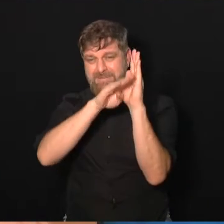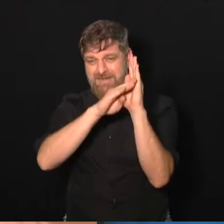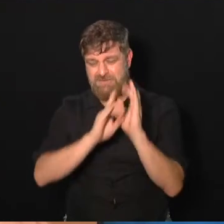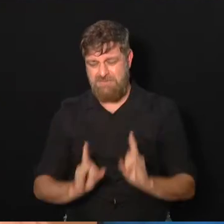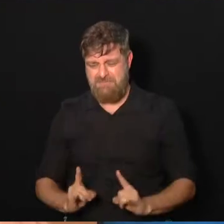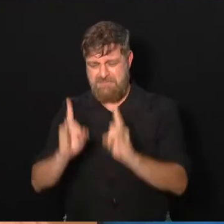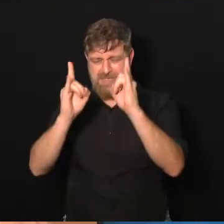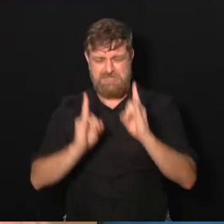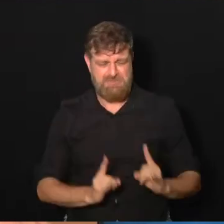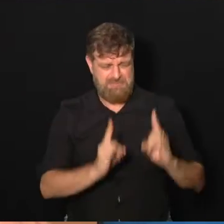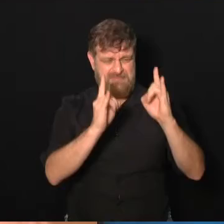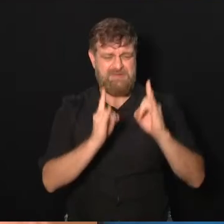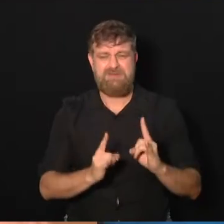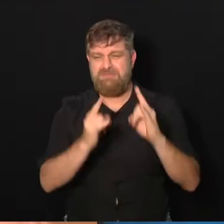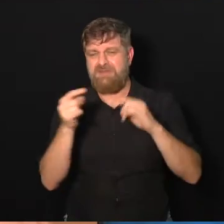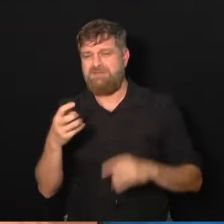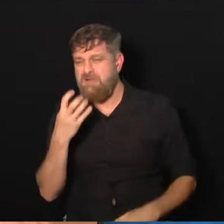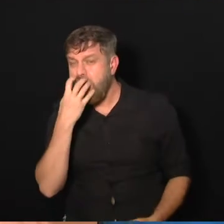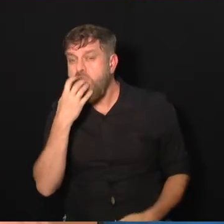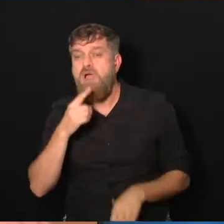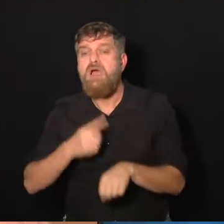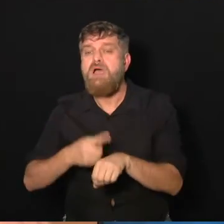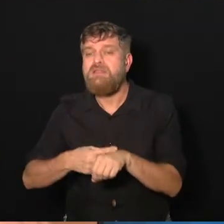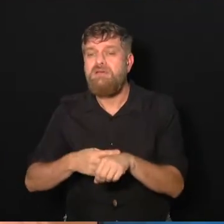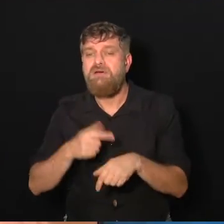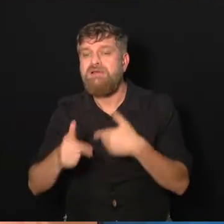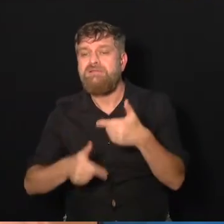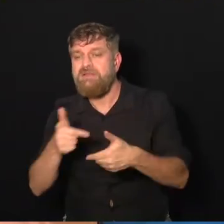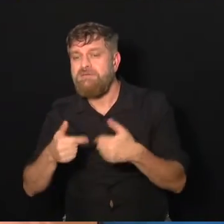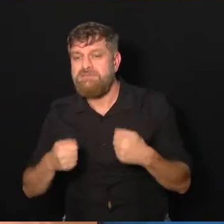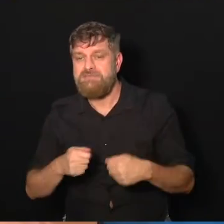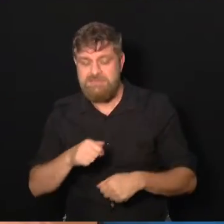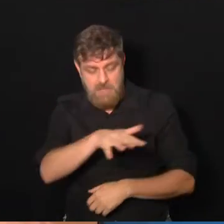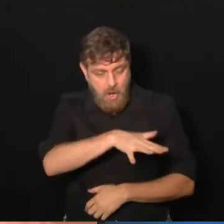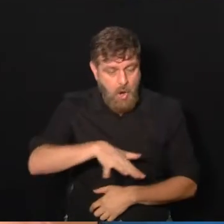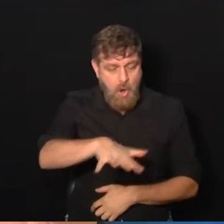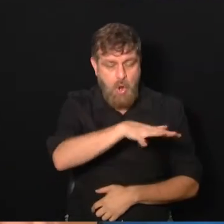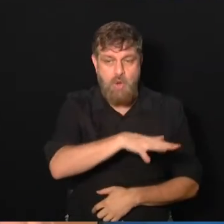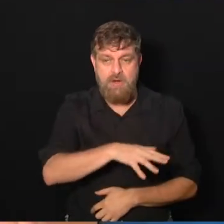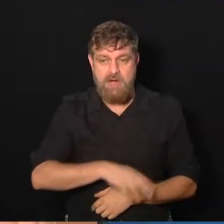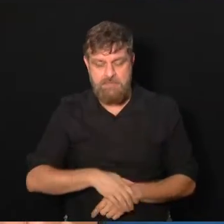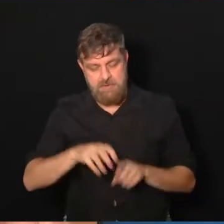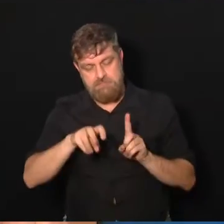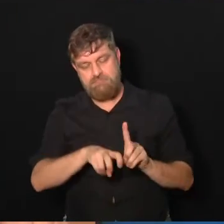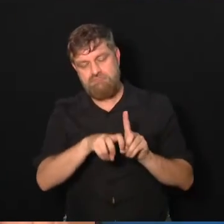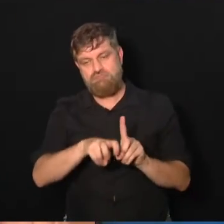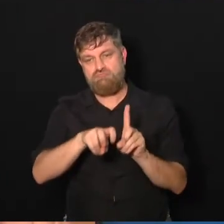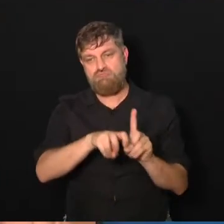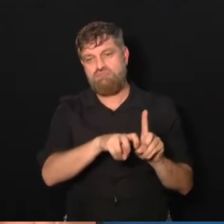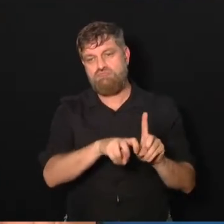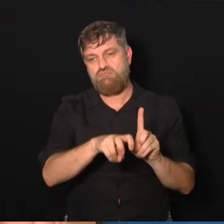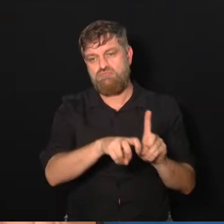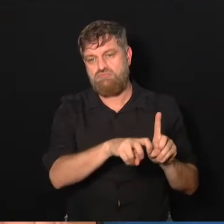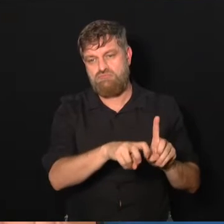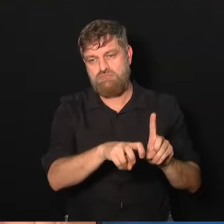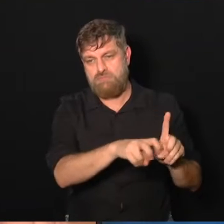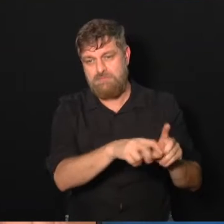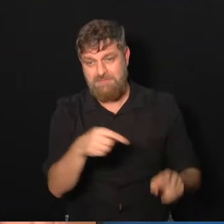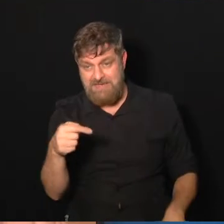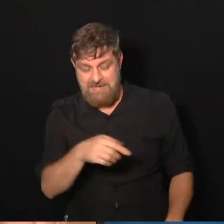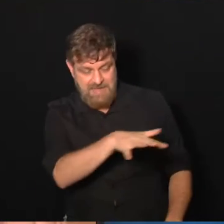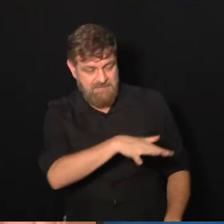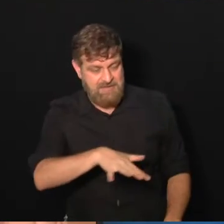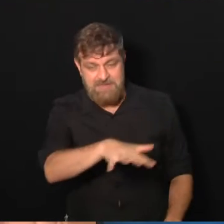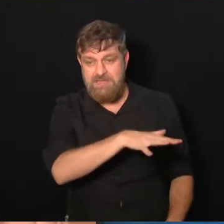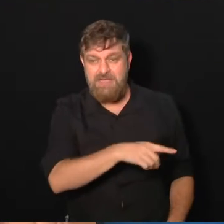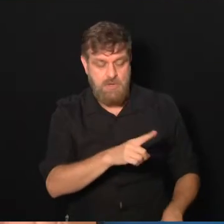seus animais ali, e na hora que chega do trabalho tem que ter um local, né? Essa foi a discussão que a gente teve desde o início, e vai estar ali levando para um